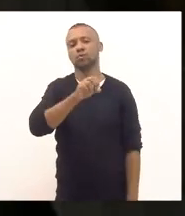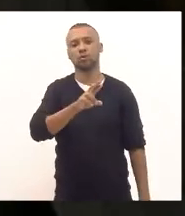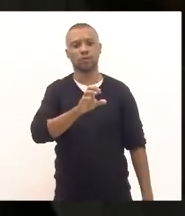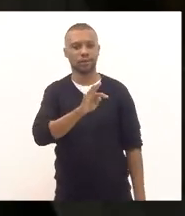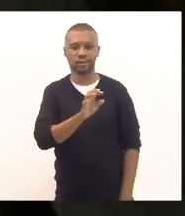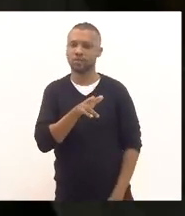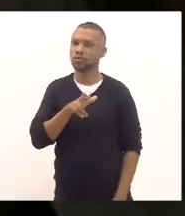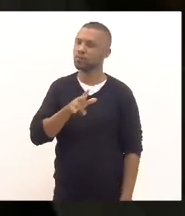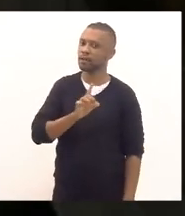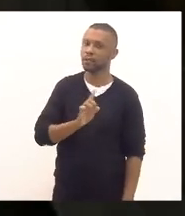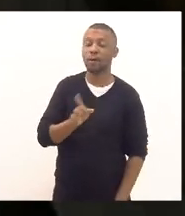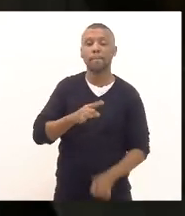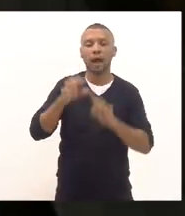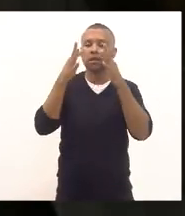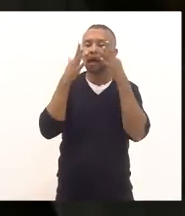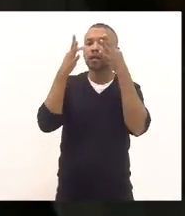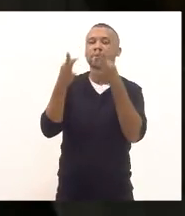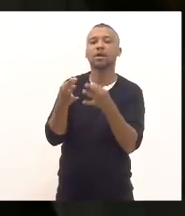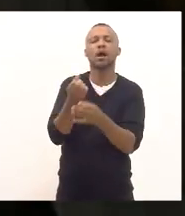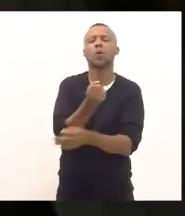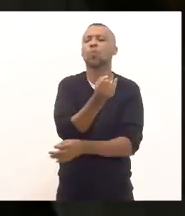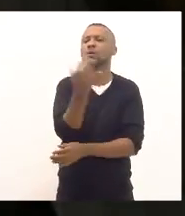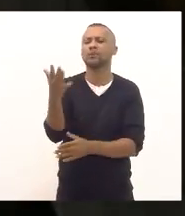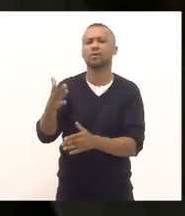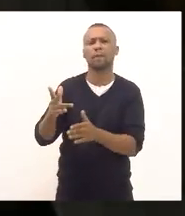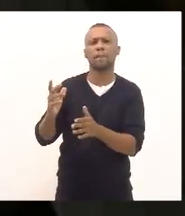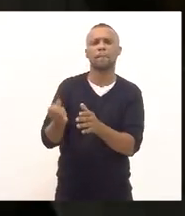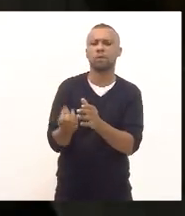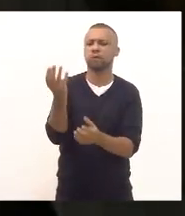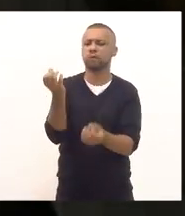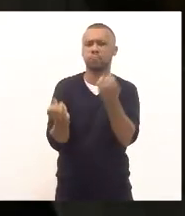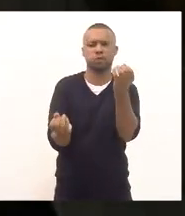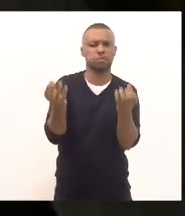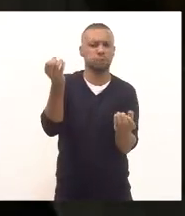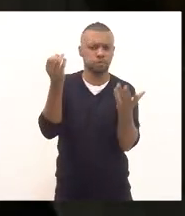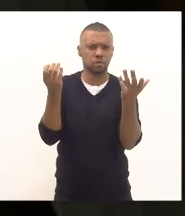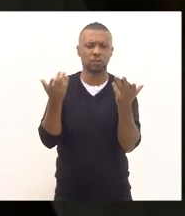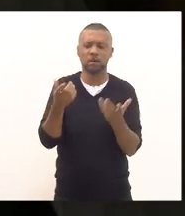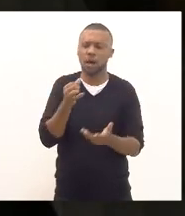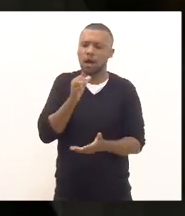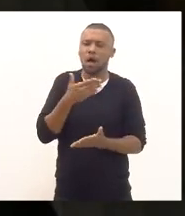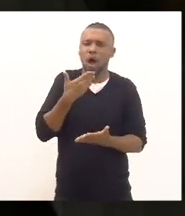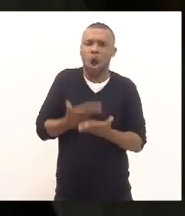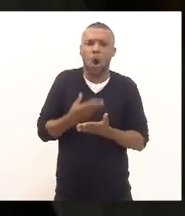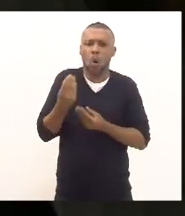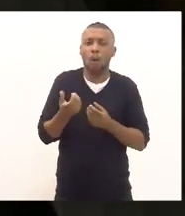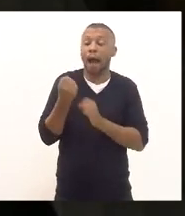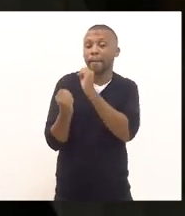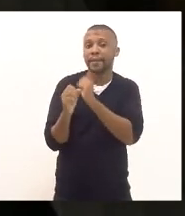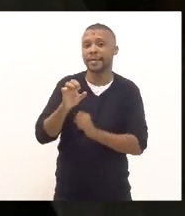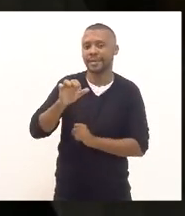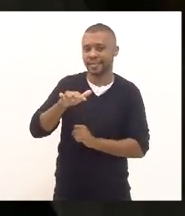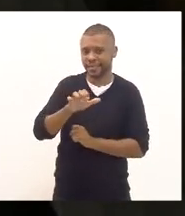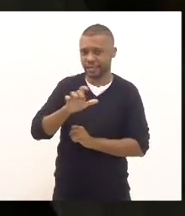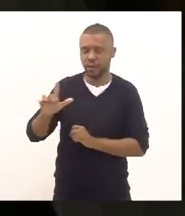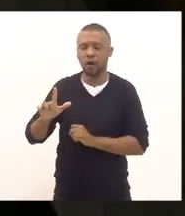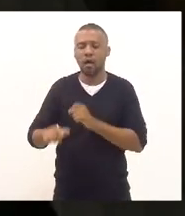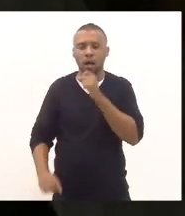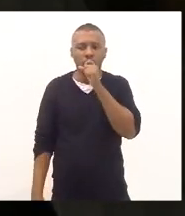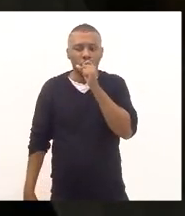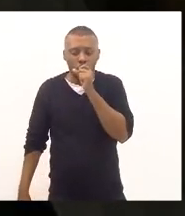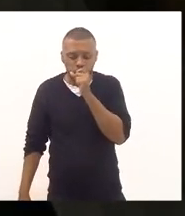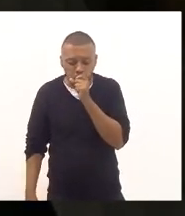chamou a atenção a quantidade de casos e de fatos aberrantes de como a enel a concessionária que